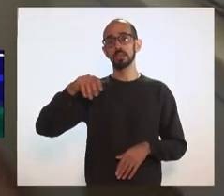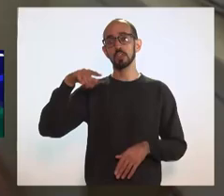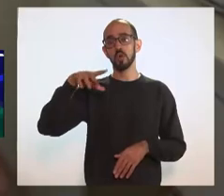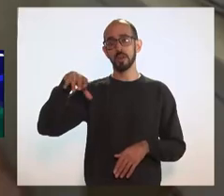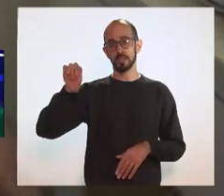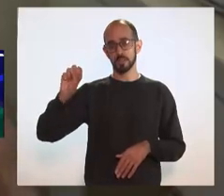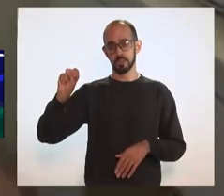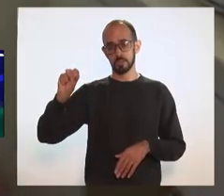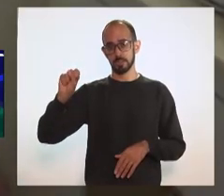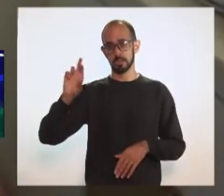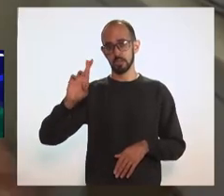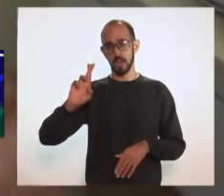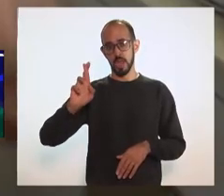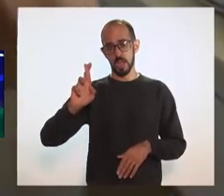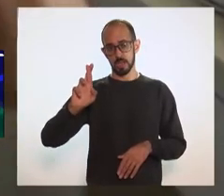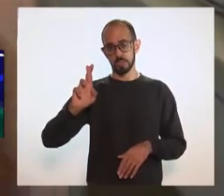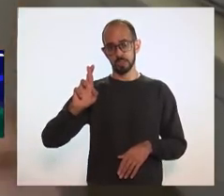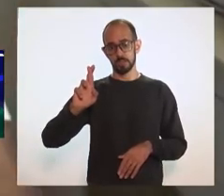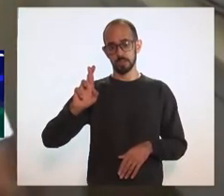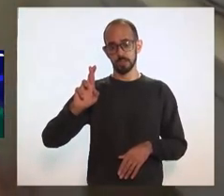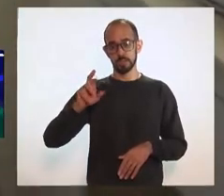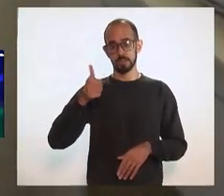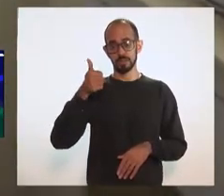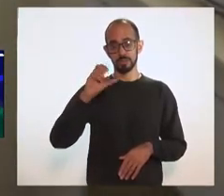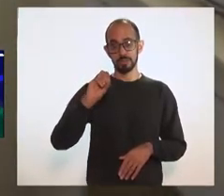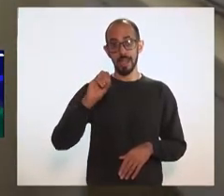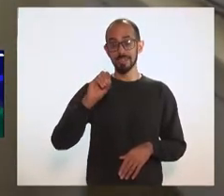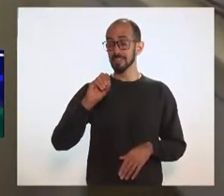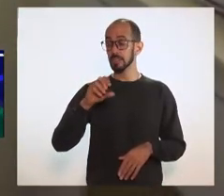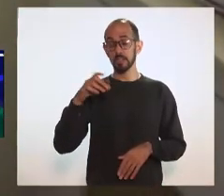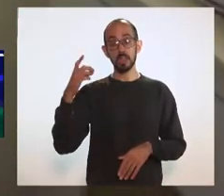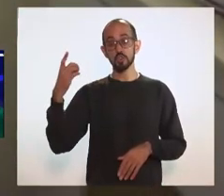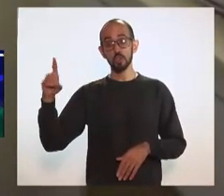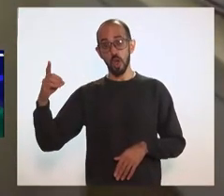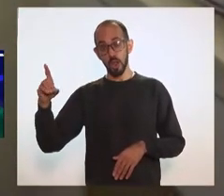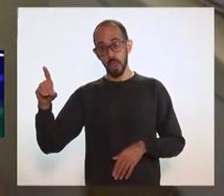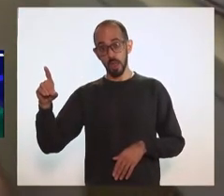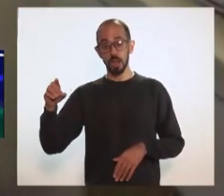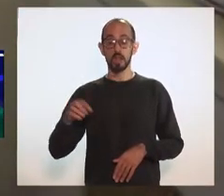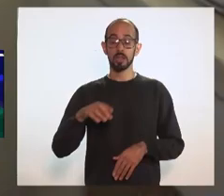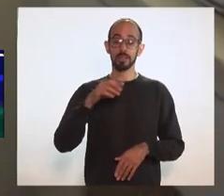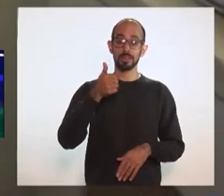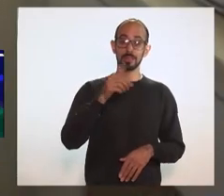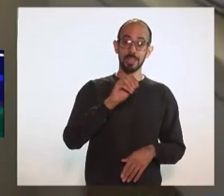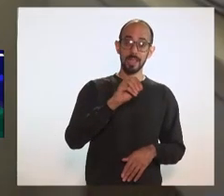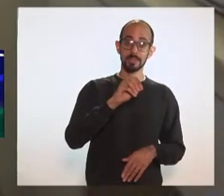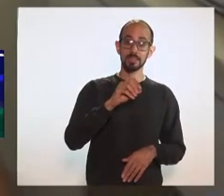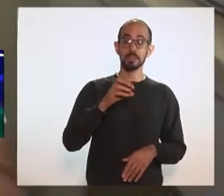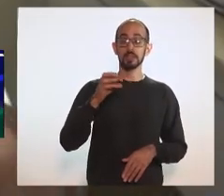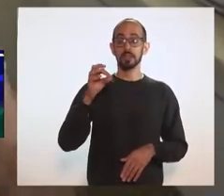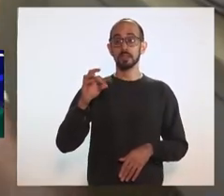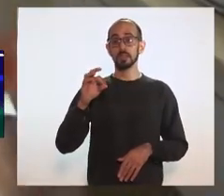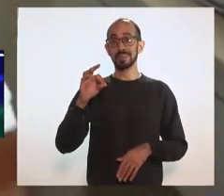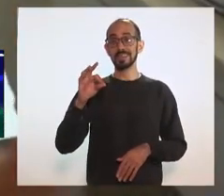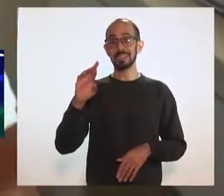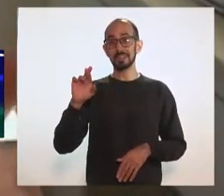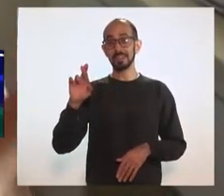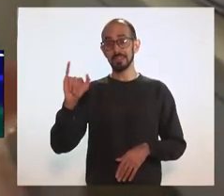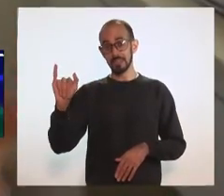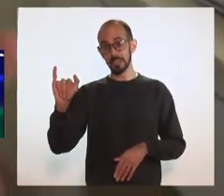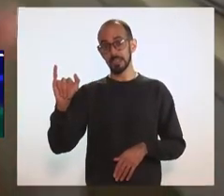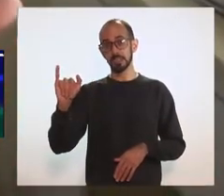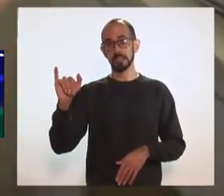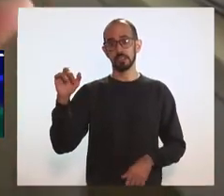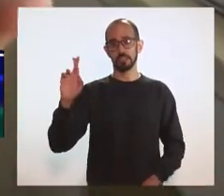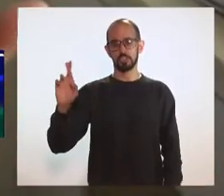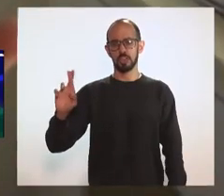modo, são 10 trilhões de reais. Você já veja que injeção é essa na